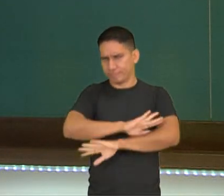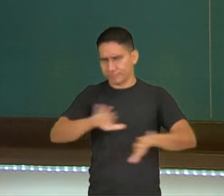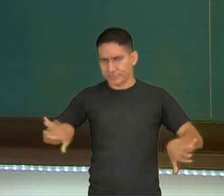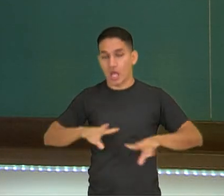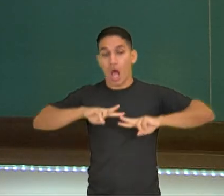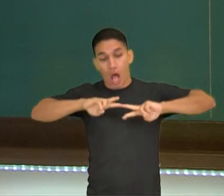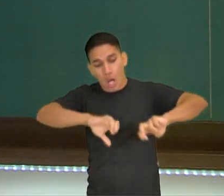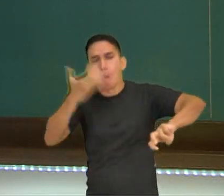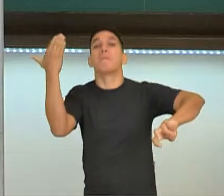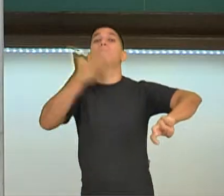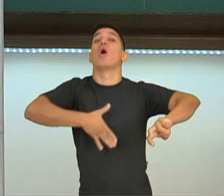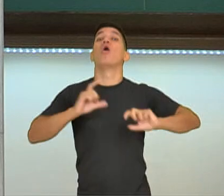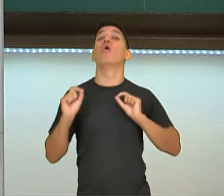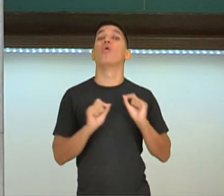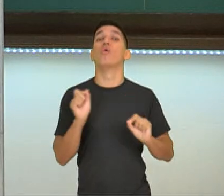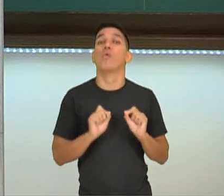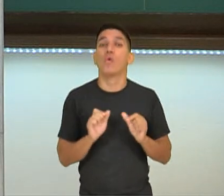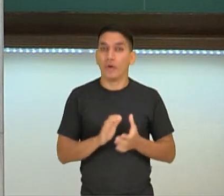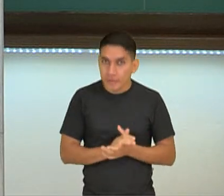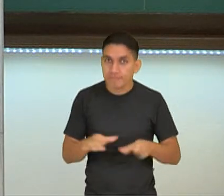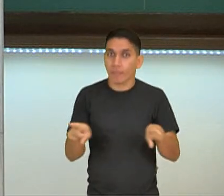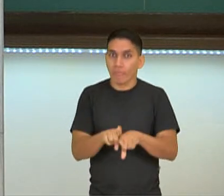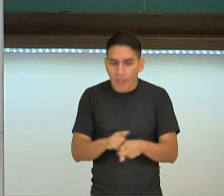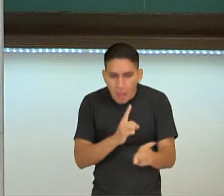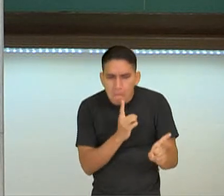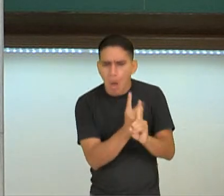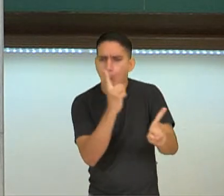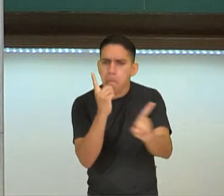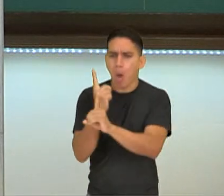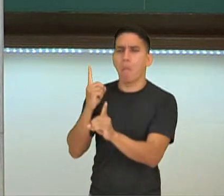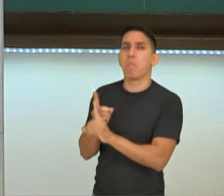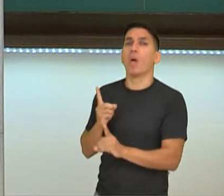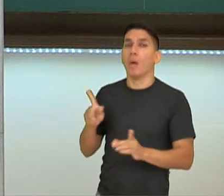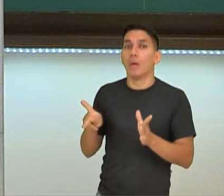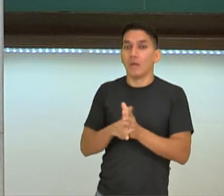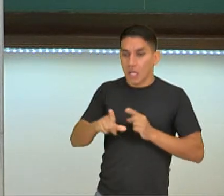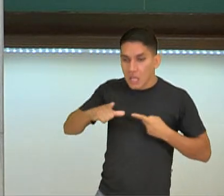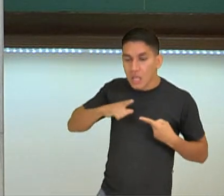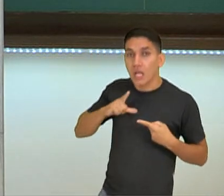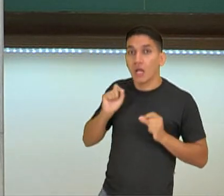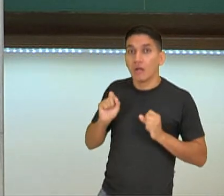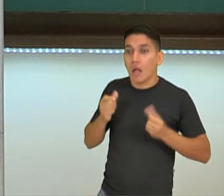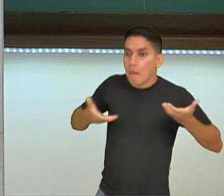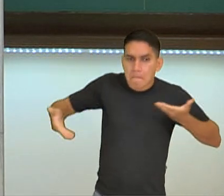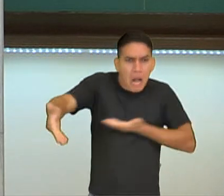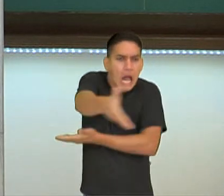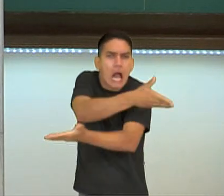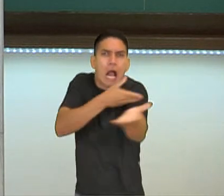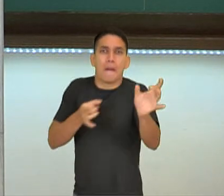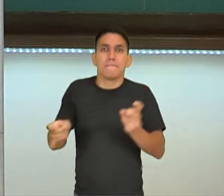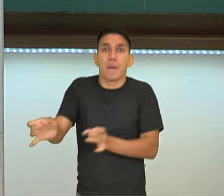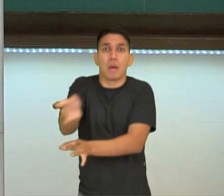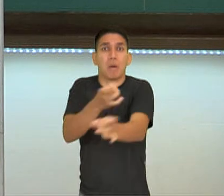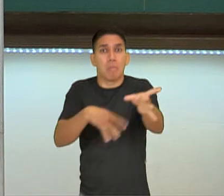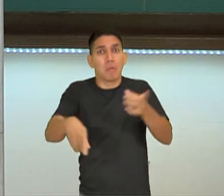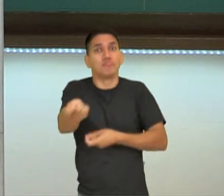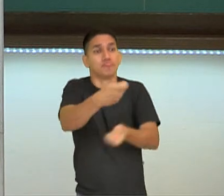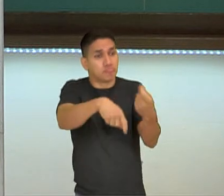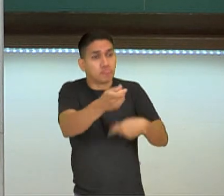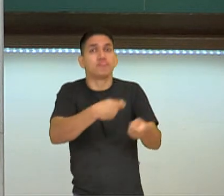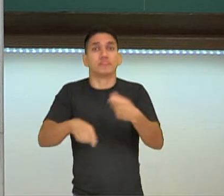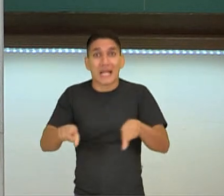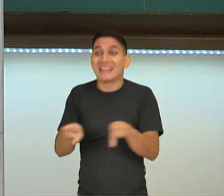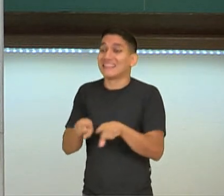hoje comprova, inclusive com achados, que havia uma intensa troca comercial, inclusive com o